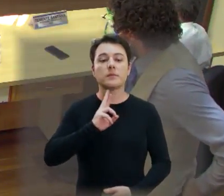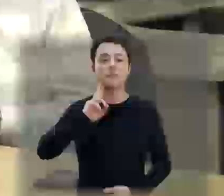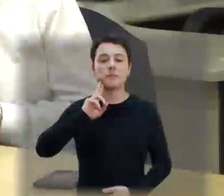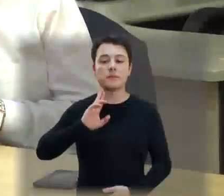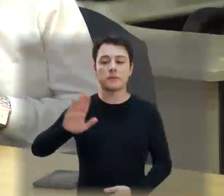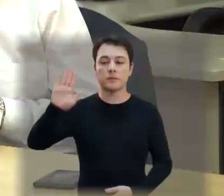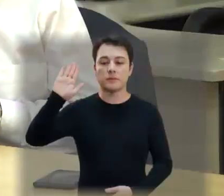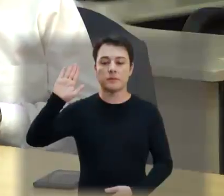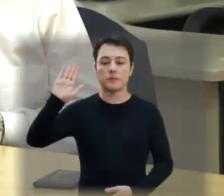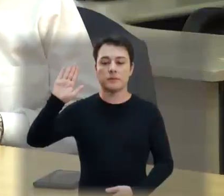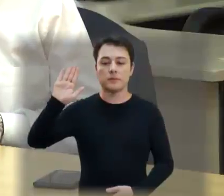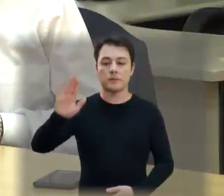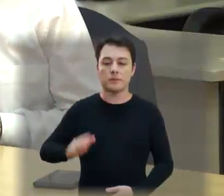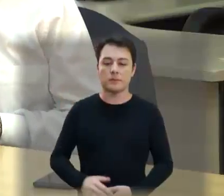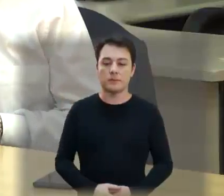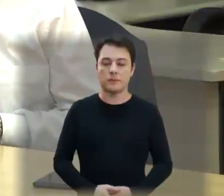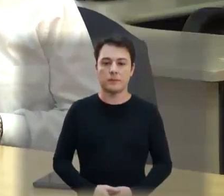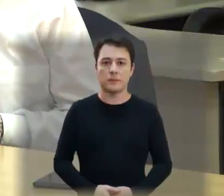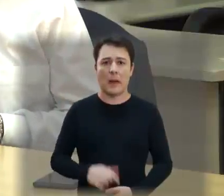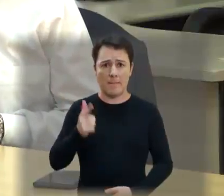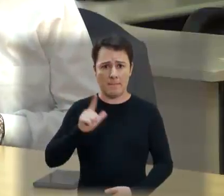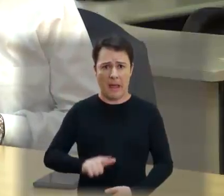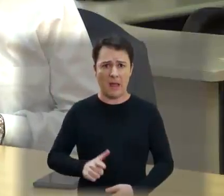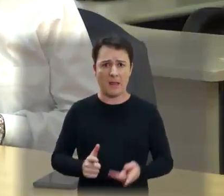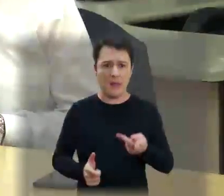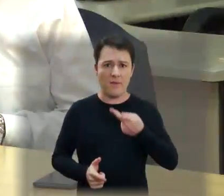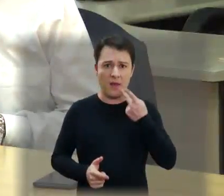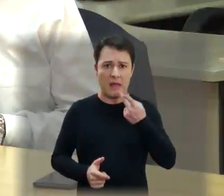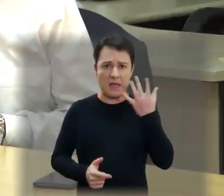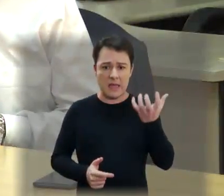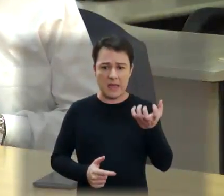Mendes. Mais alguém vai declarar voto?